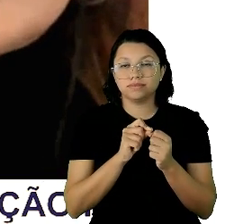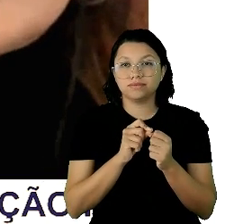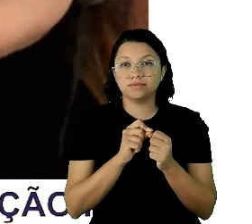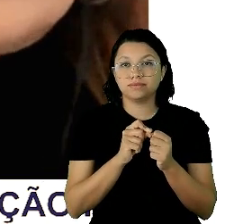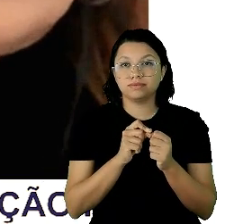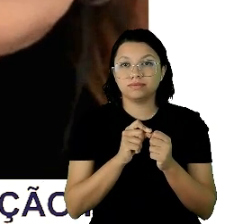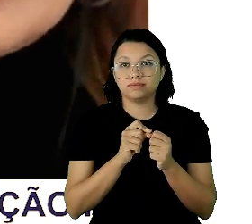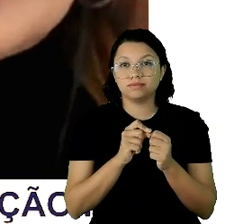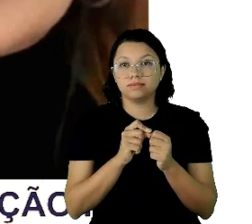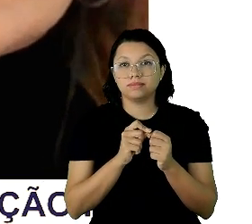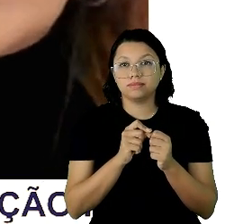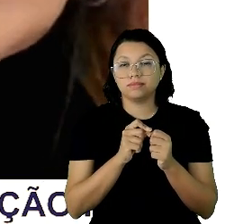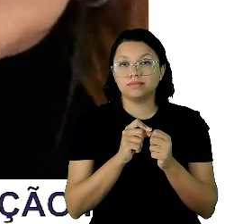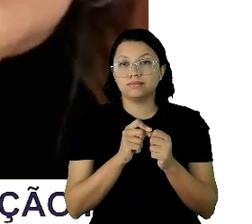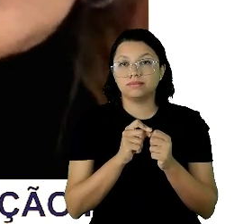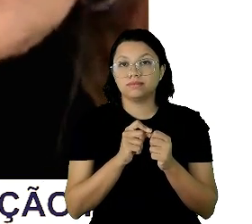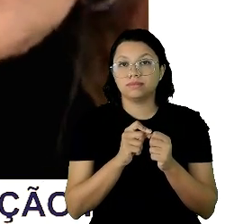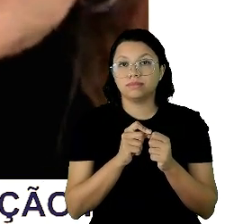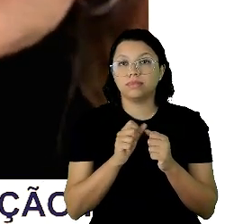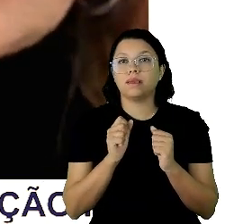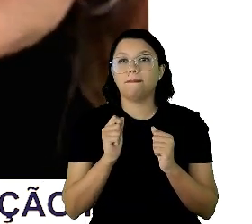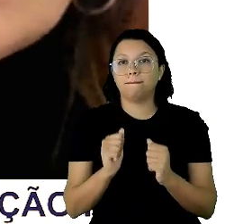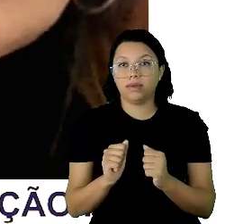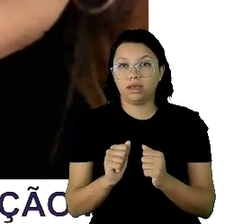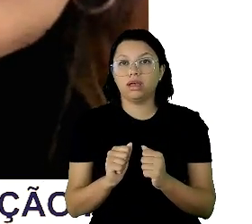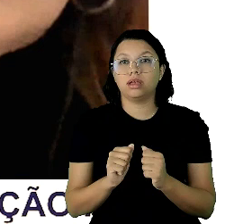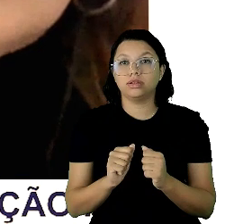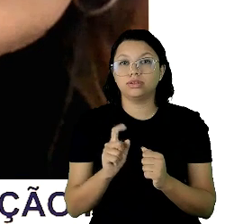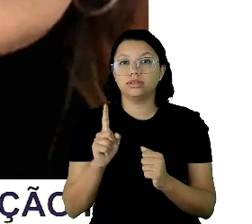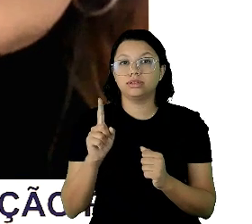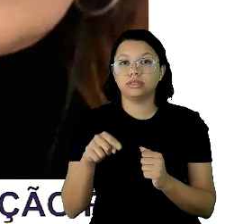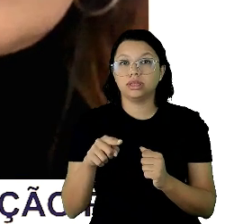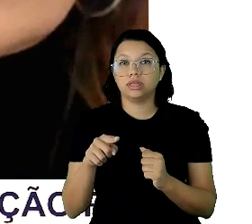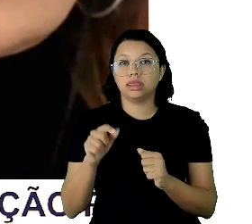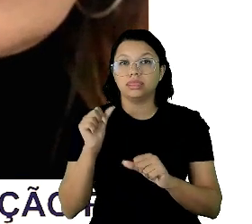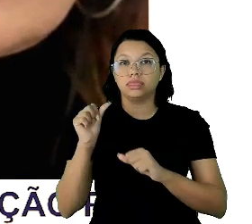ele pode ser um agente transformador, né?